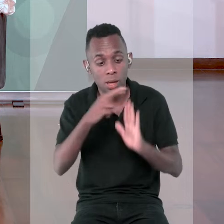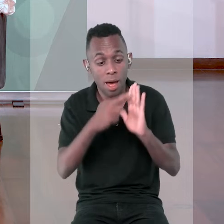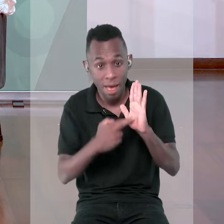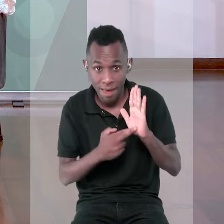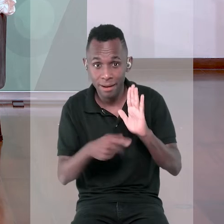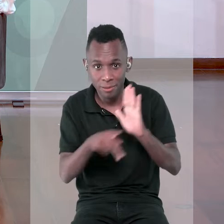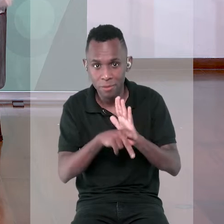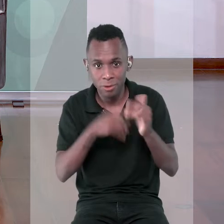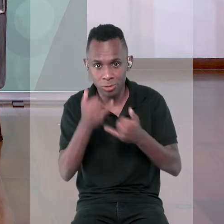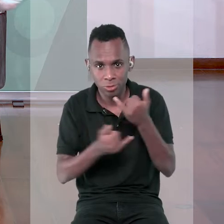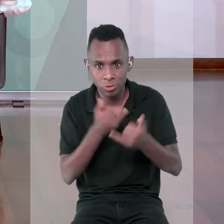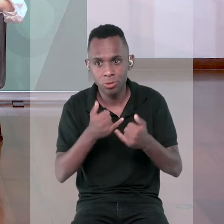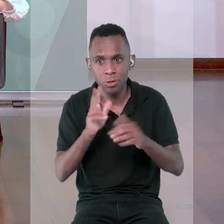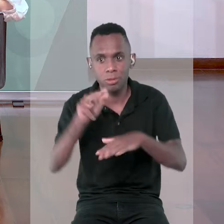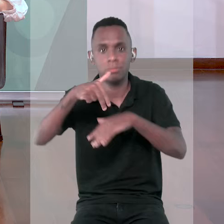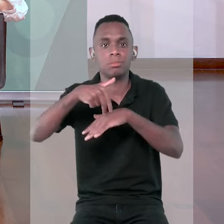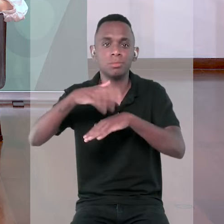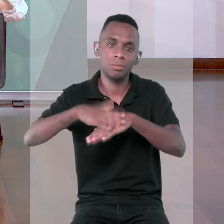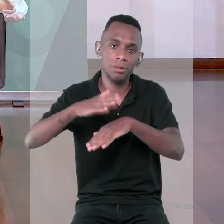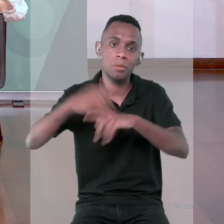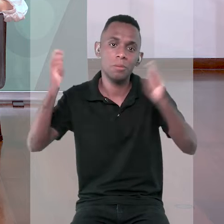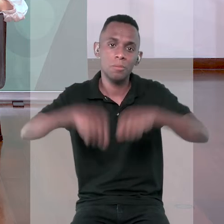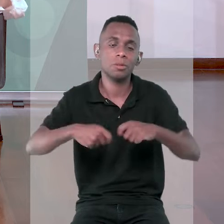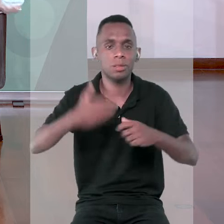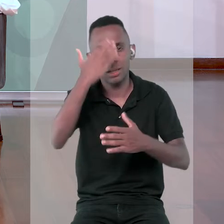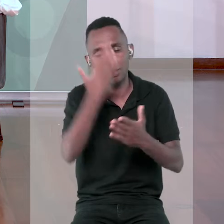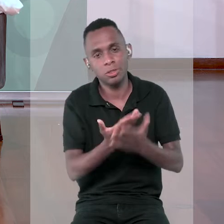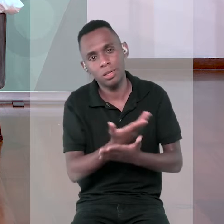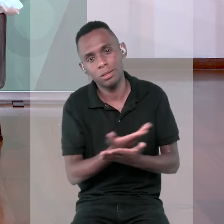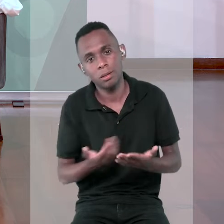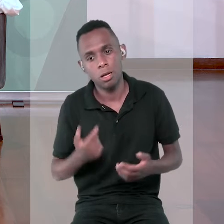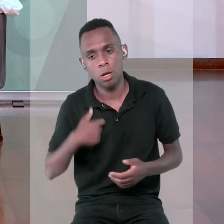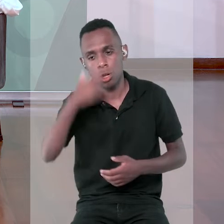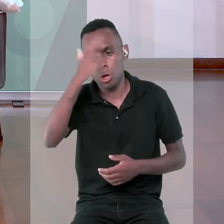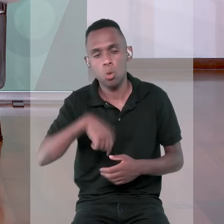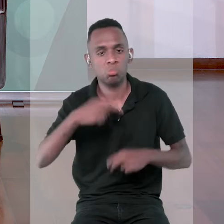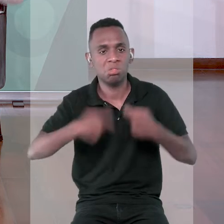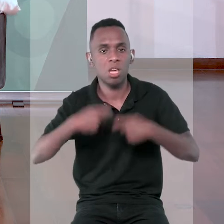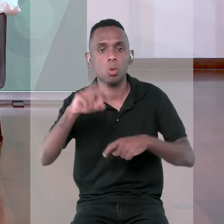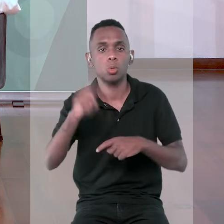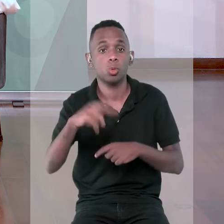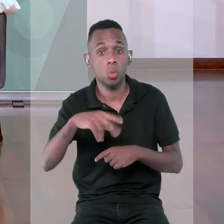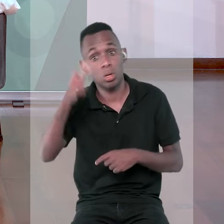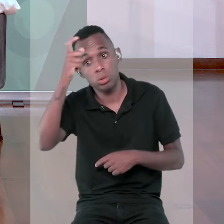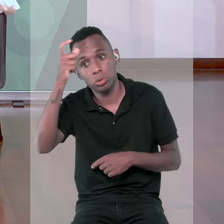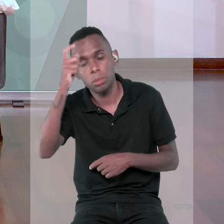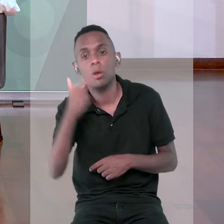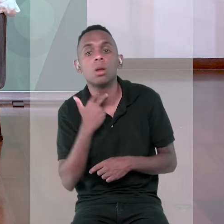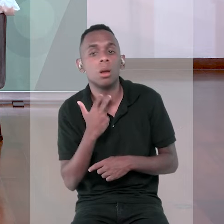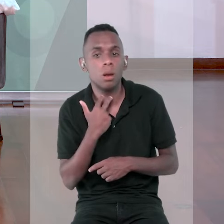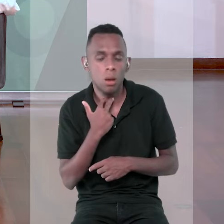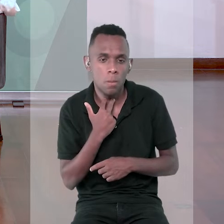jogo para ser legitimada no jogo. Ela diz, eu sou virgem, e o diabo não podia,